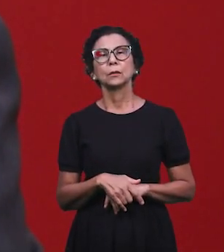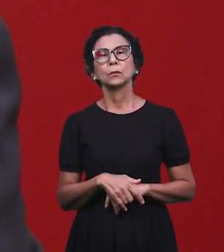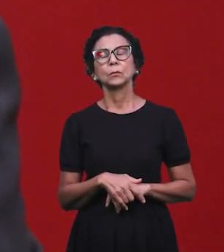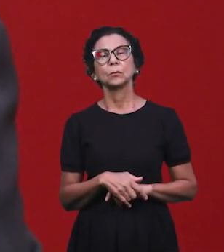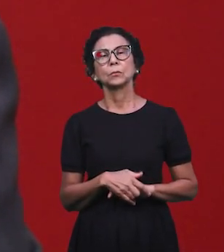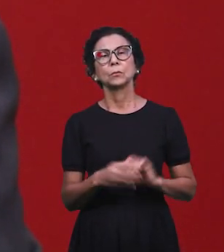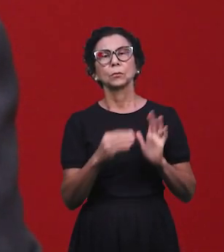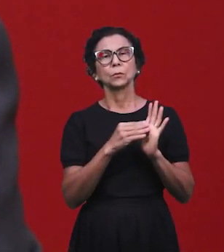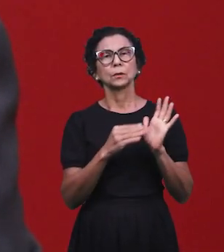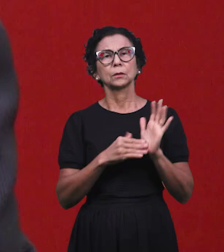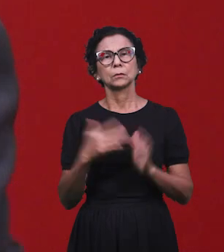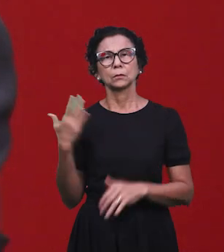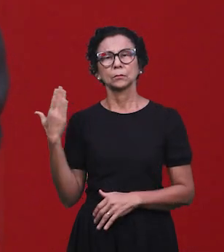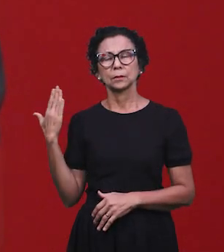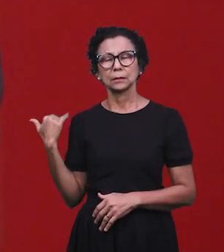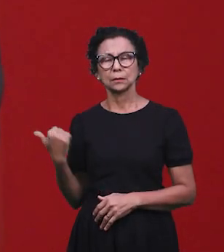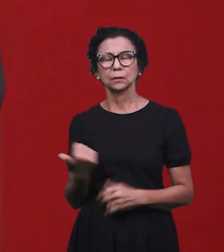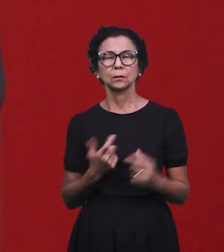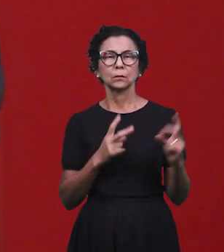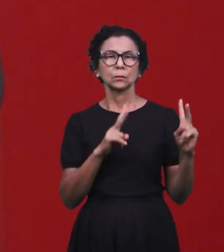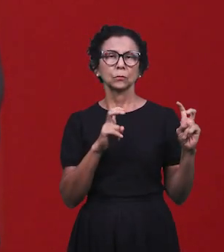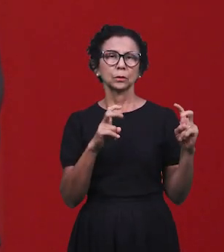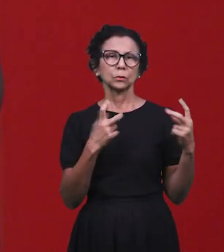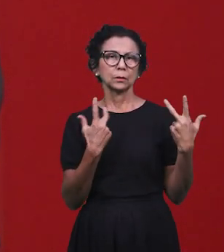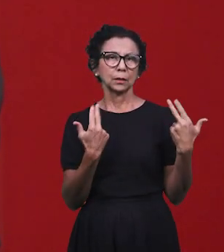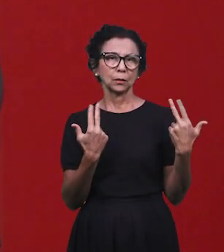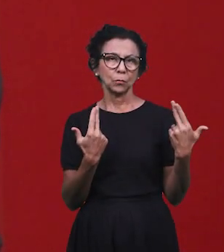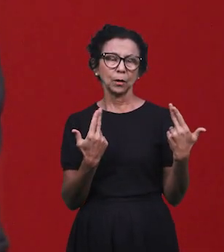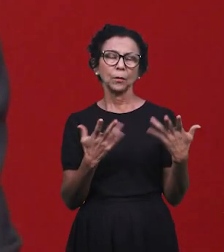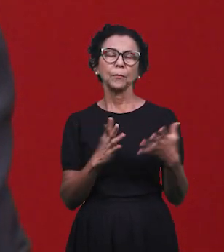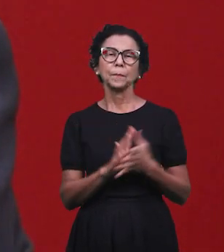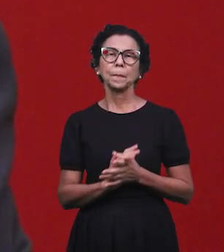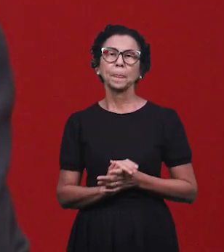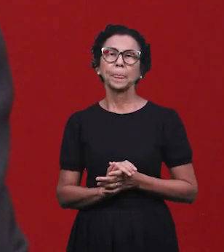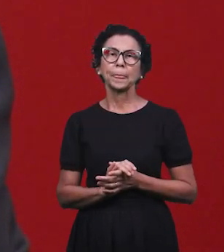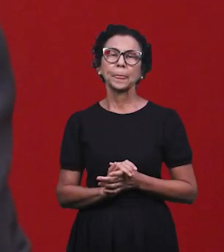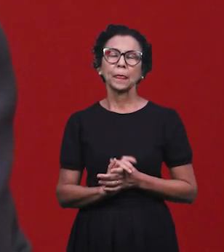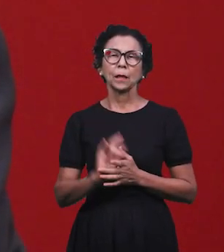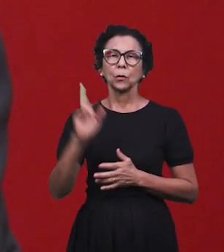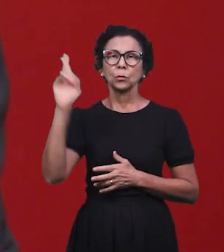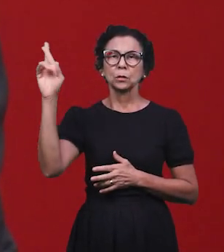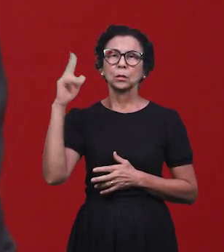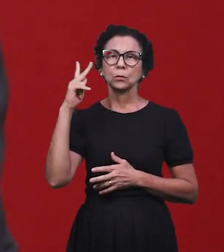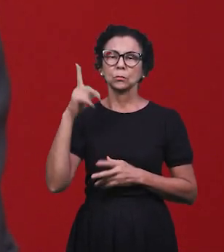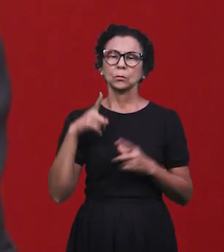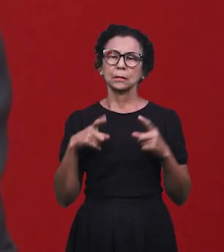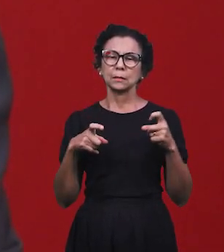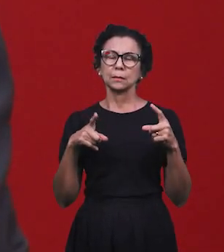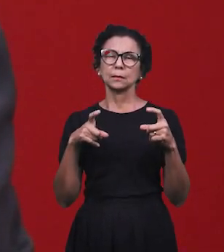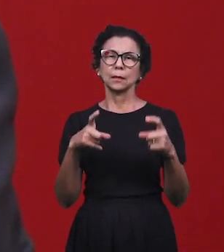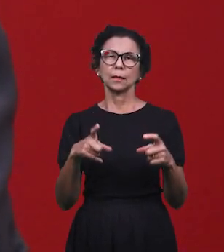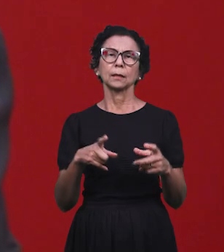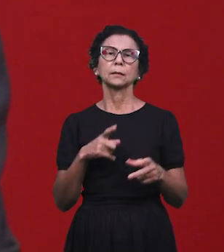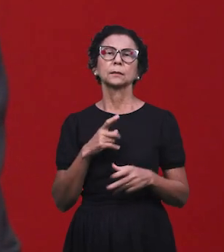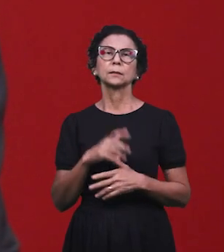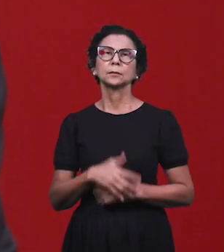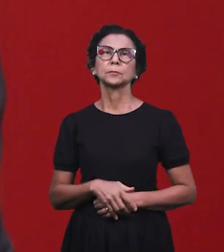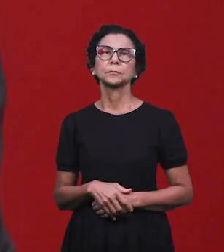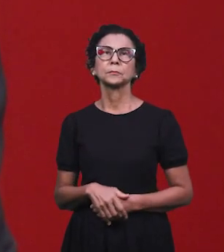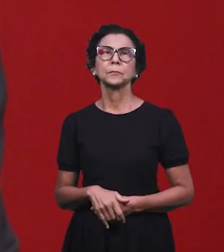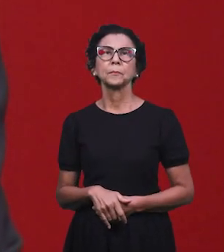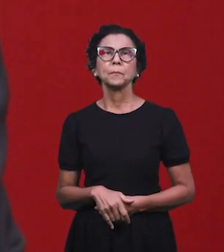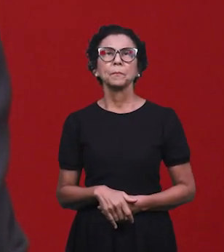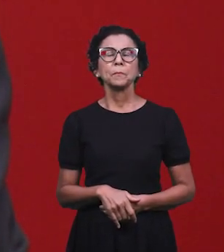nós tratamos a respeito também desse assunto, as guerras do Senhor, e para que você possa contextualizar ainda um pouco